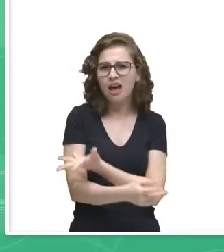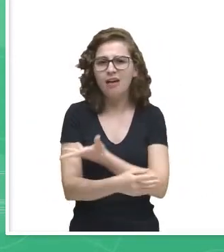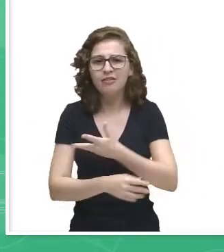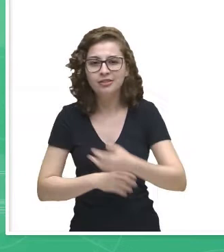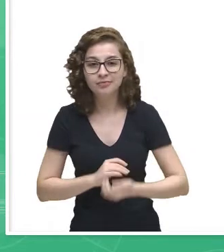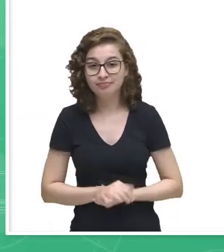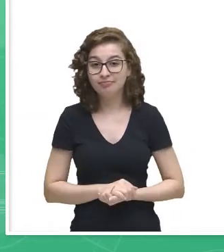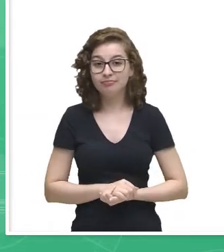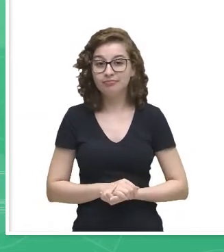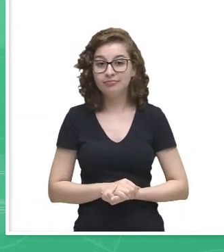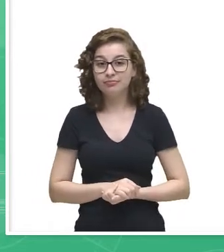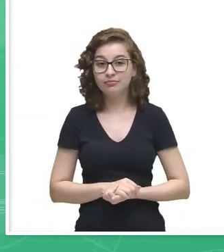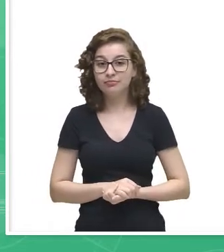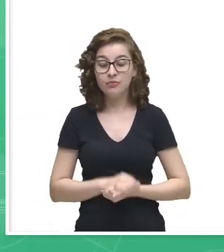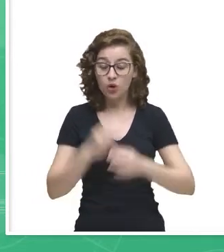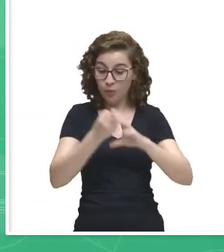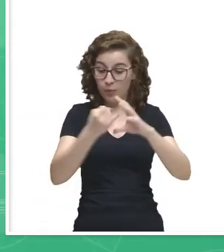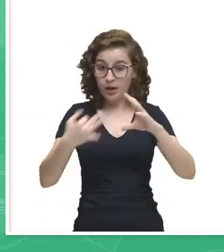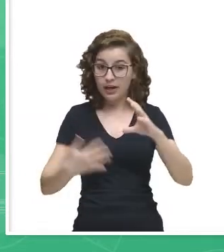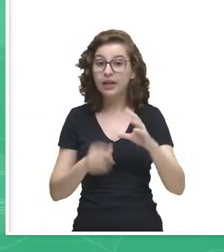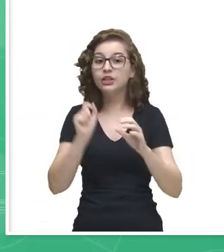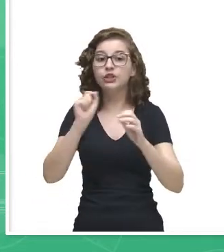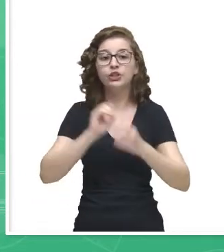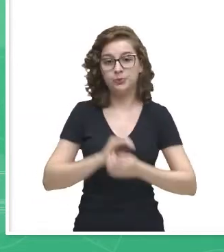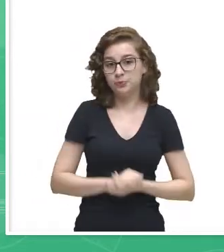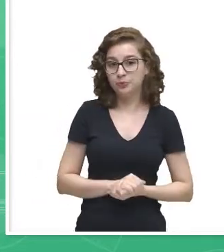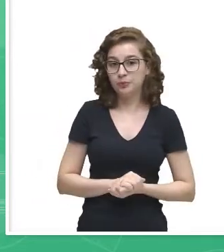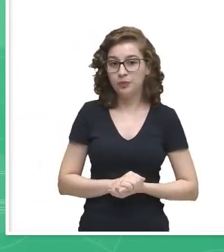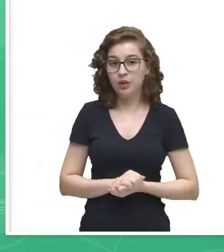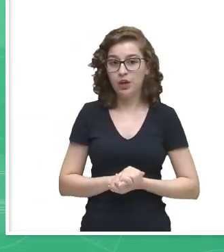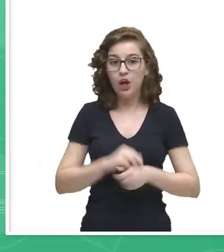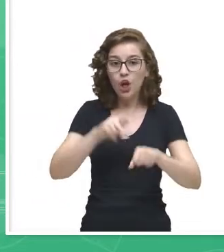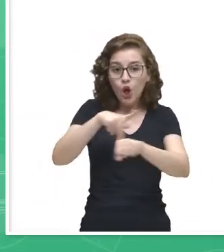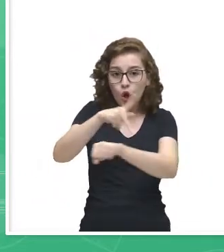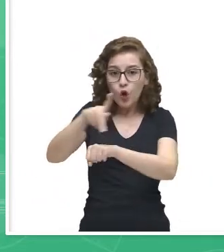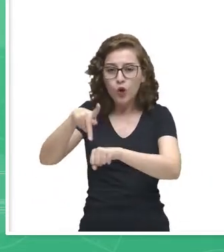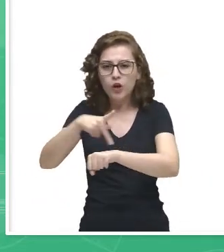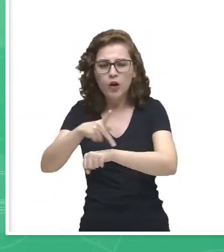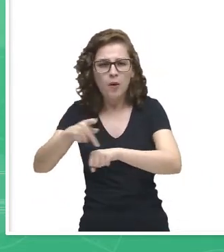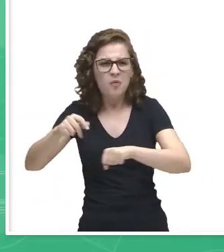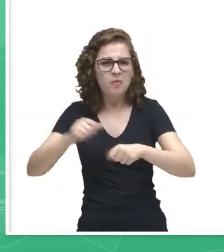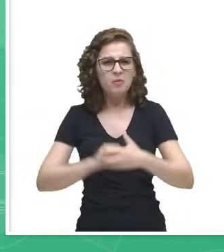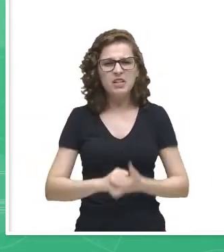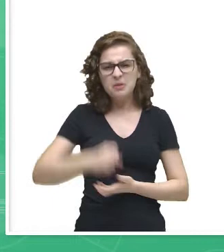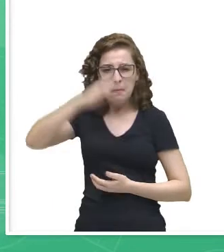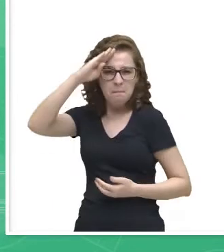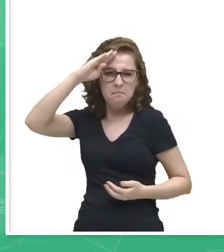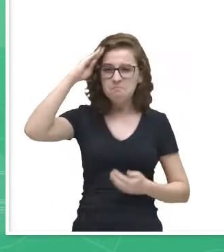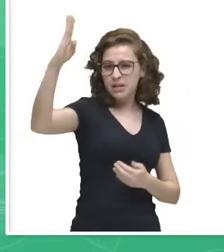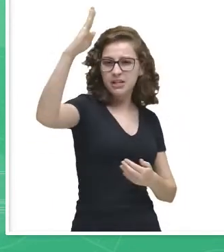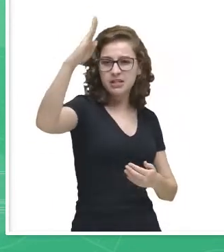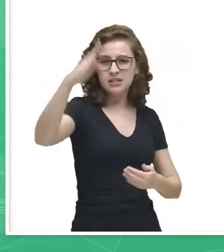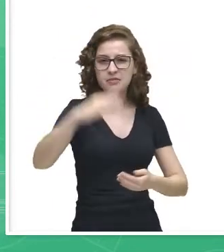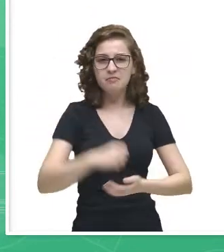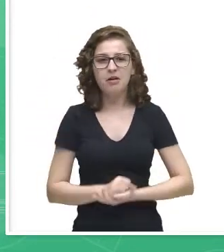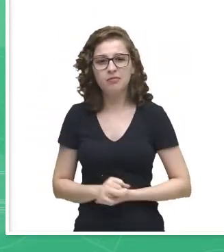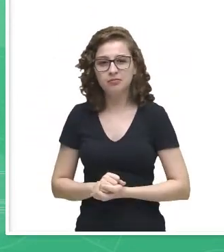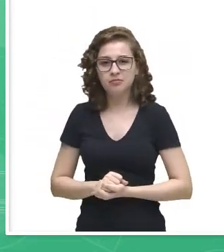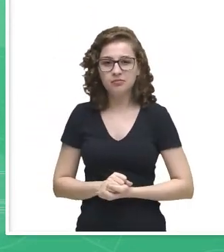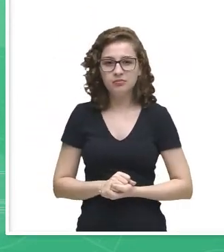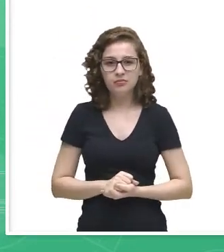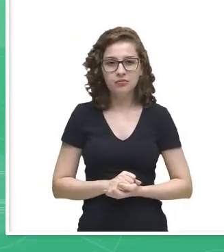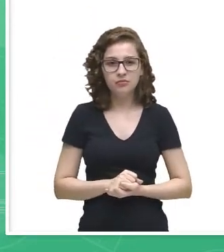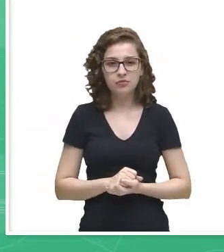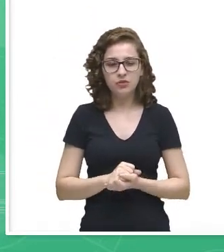essa ideia de nação sendo levada ao extremo, um antiliberalismo. Professora